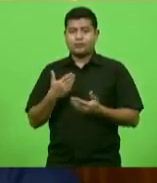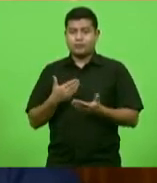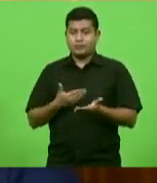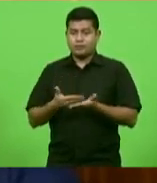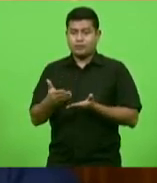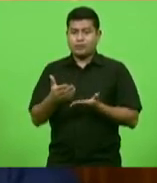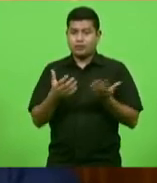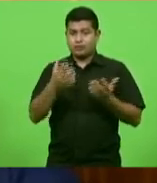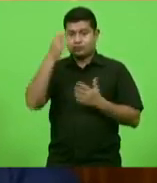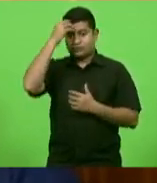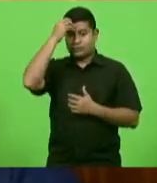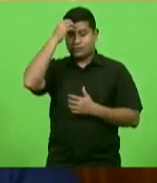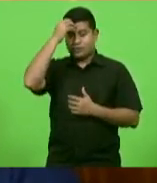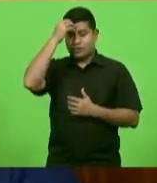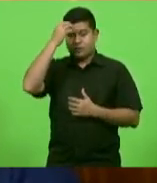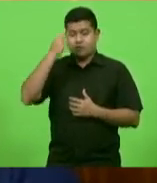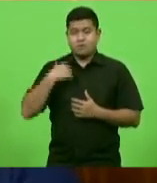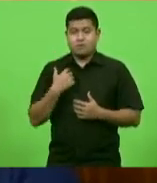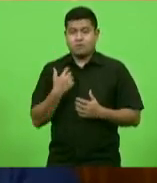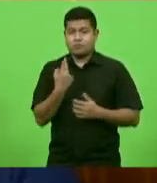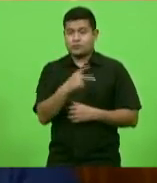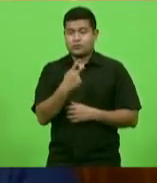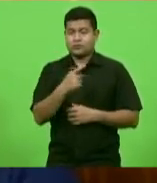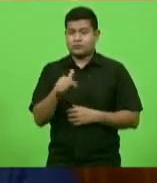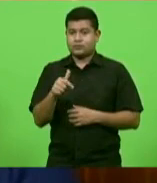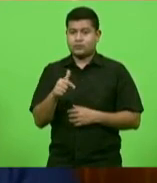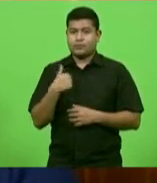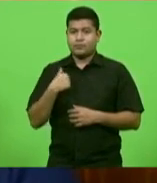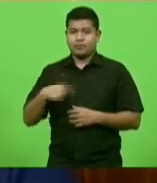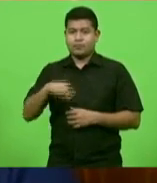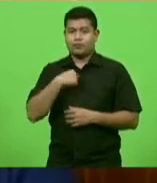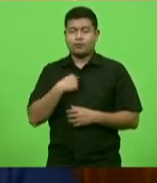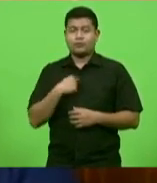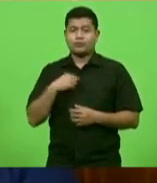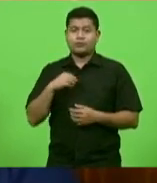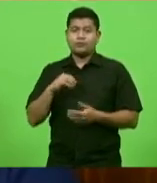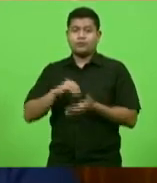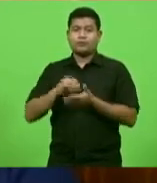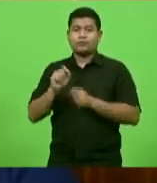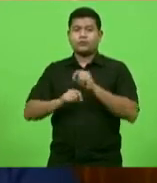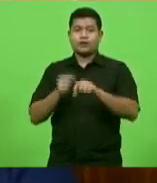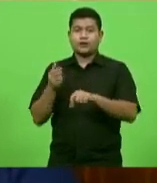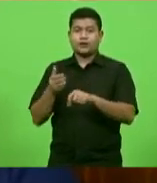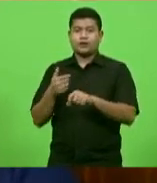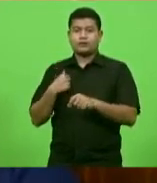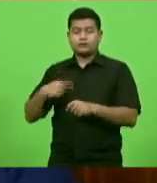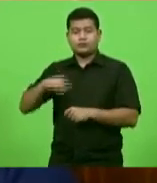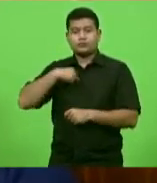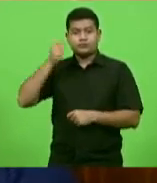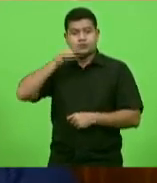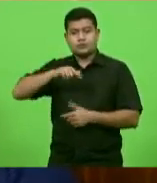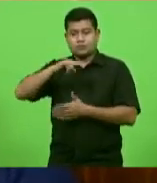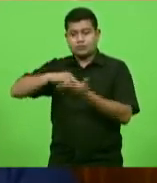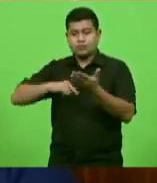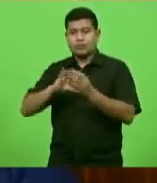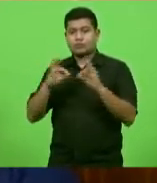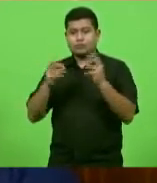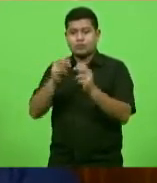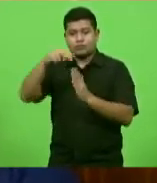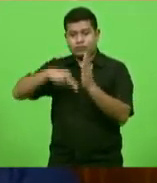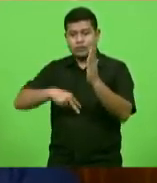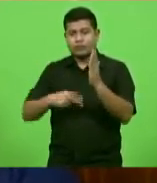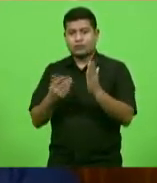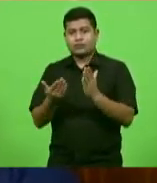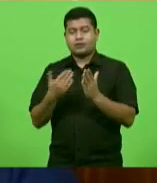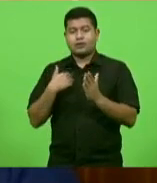sublinho o aparentemente, pois não tivemos acesso ao seu inteiro teor. Isso não explica ou revela